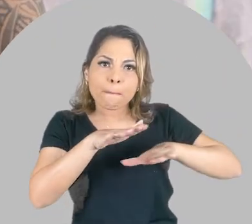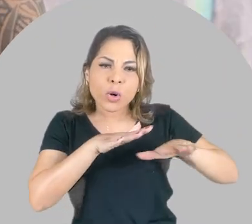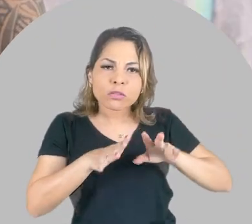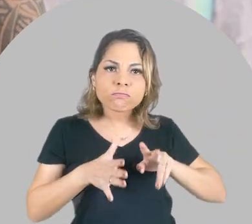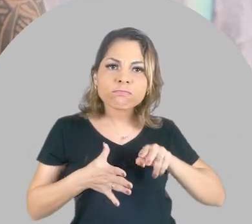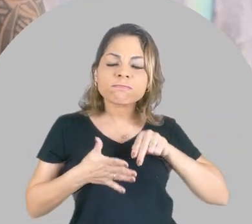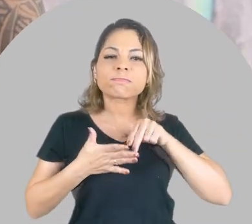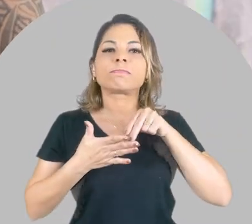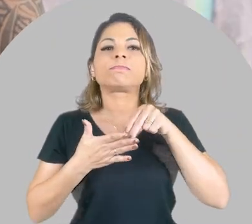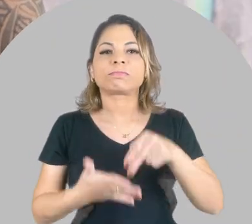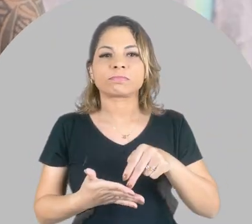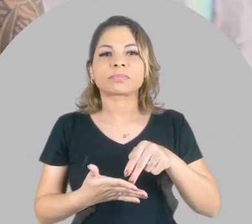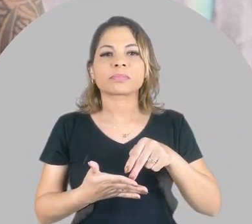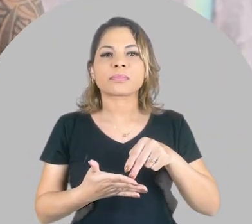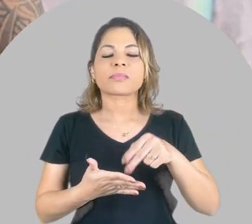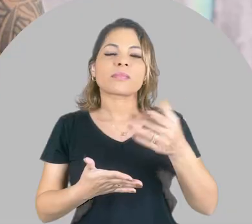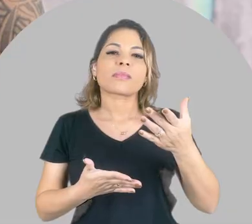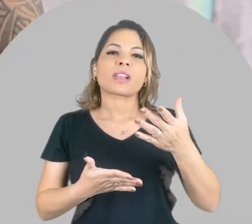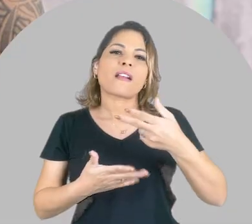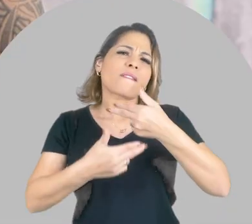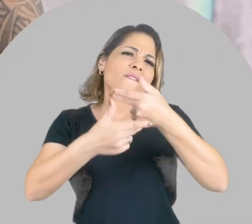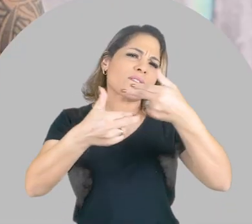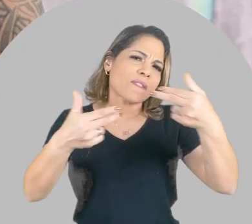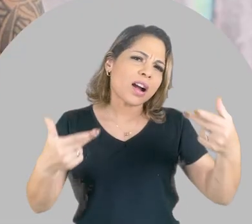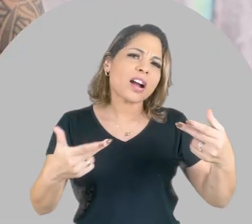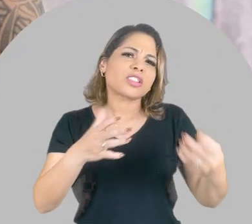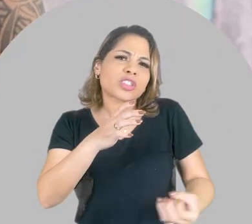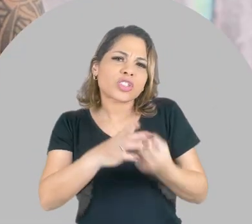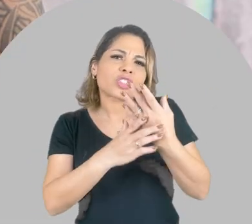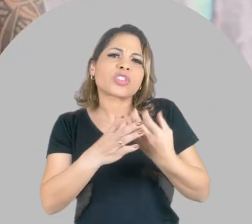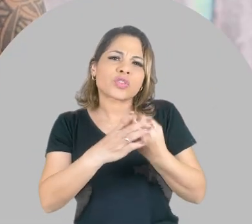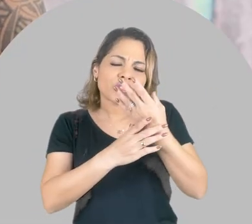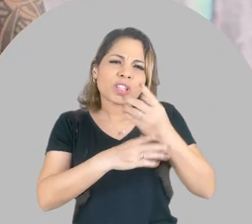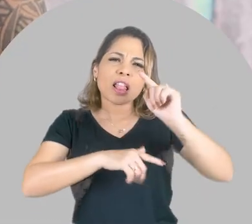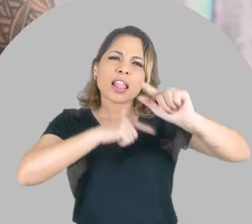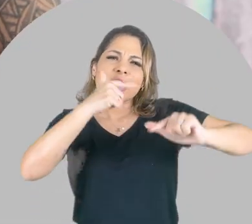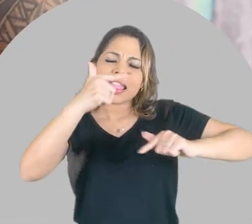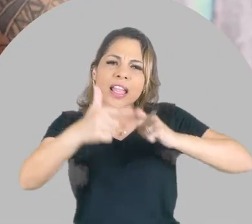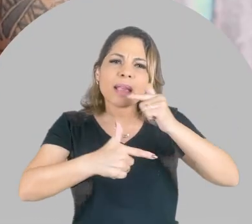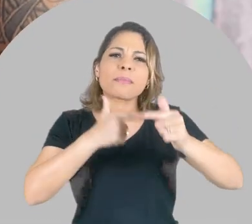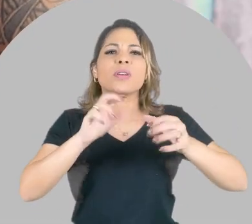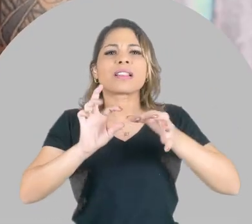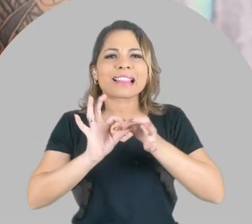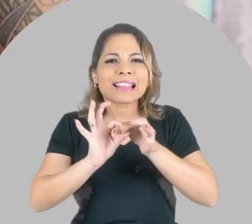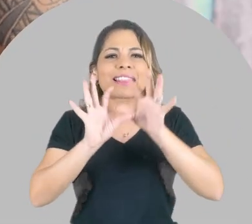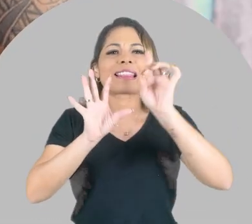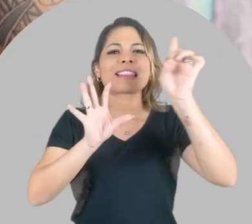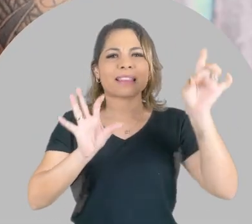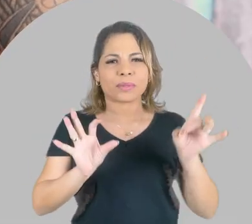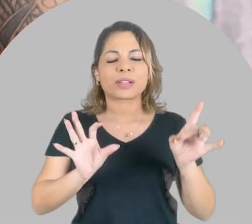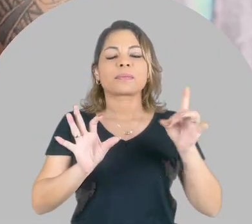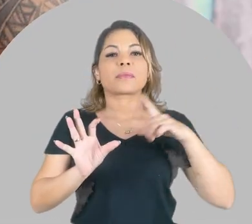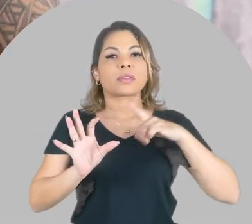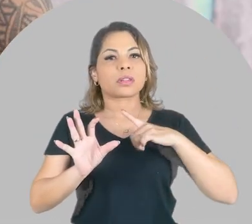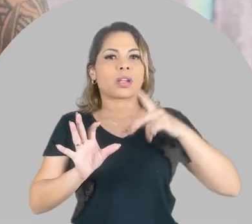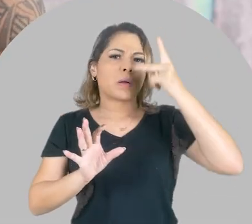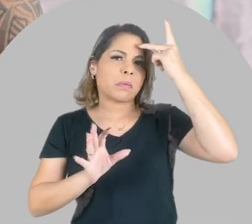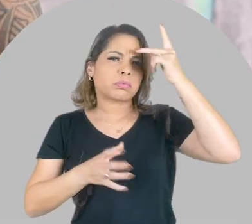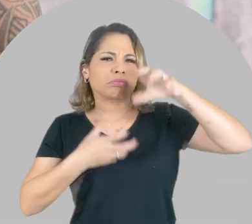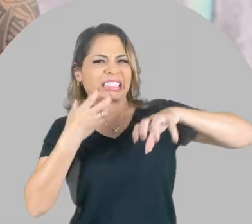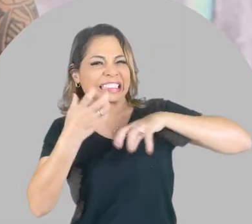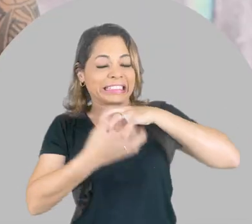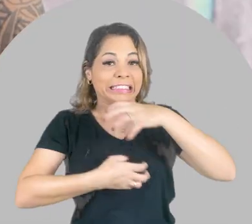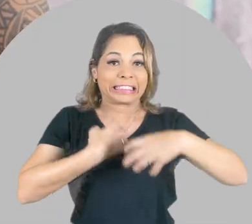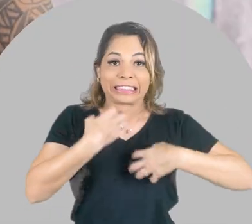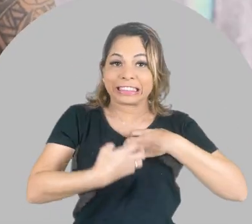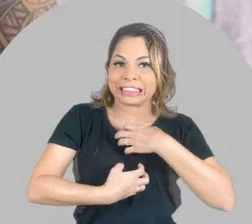gente vai pensar um movimento de resistência, assim como vários outros que surgiram pós-ditadura, pós-democratização. Então